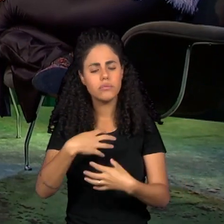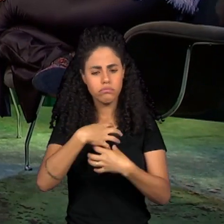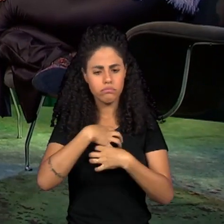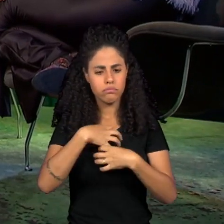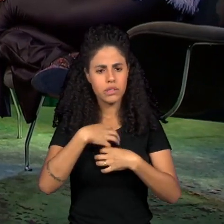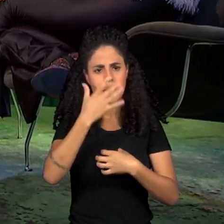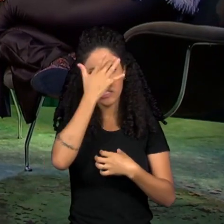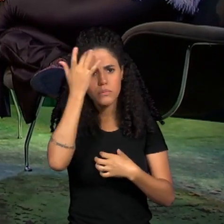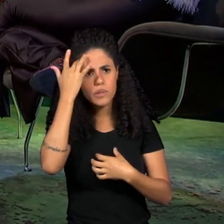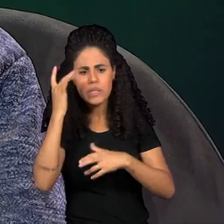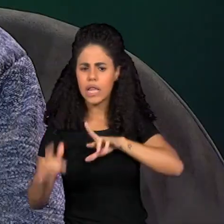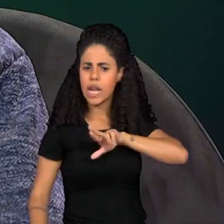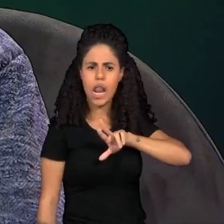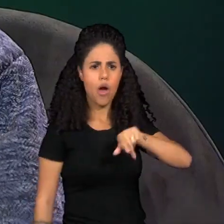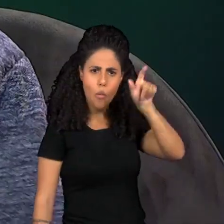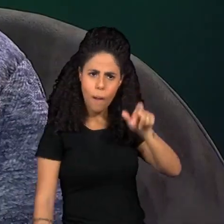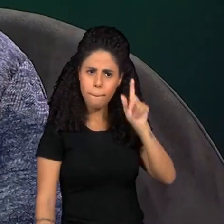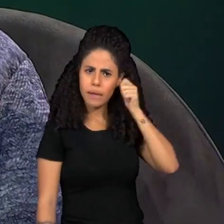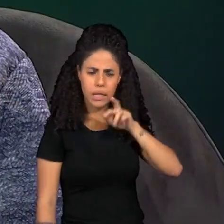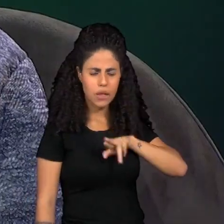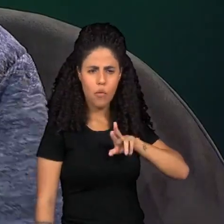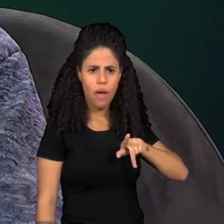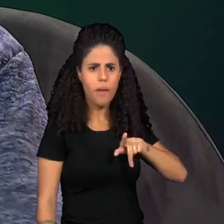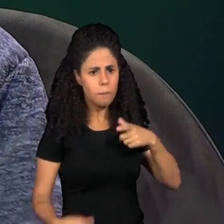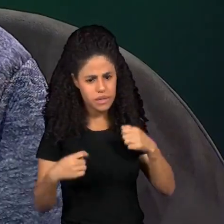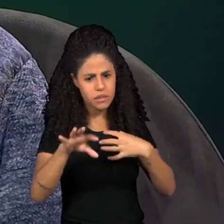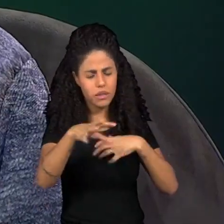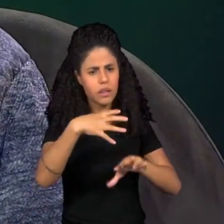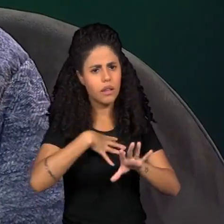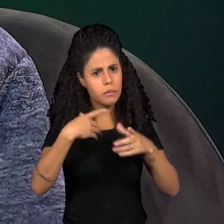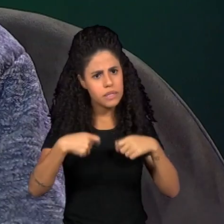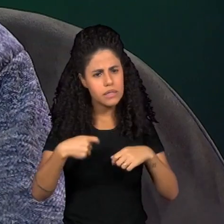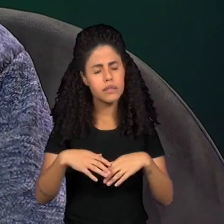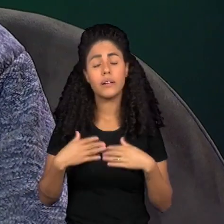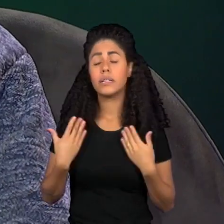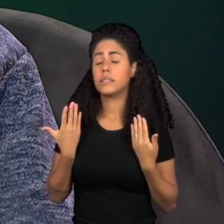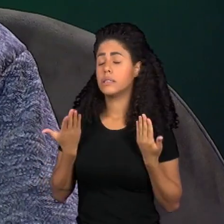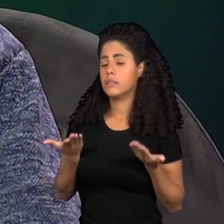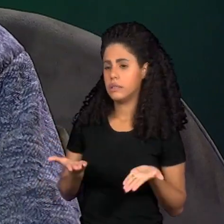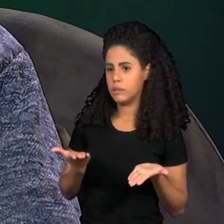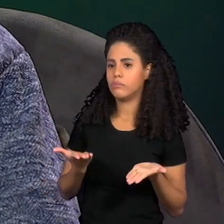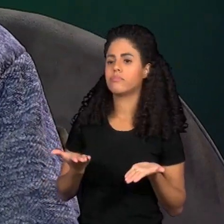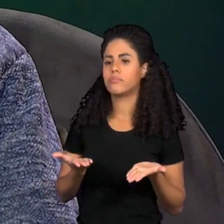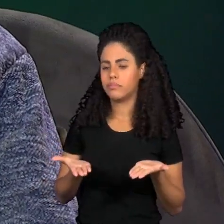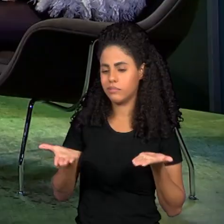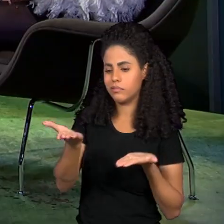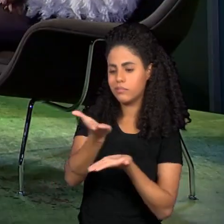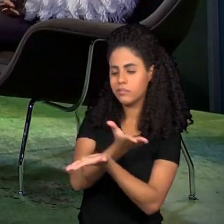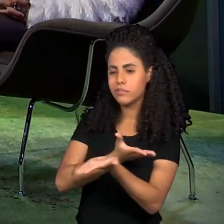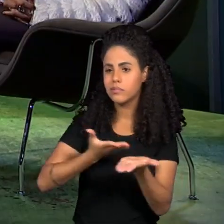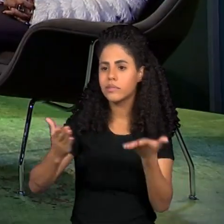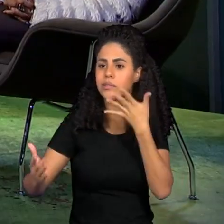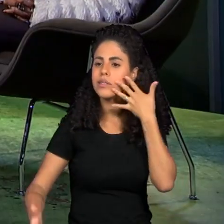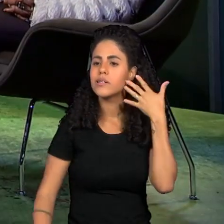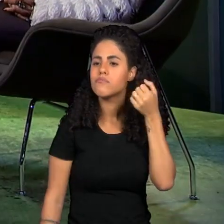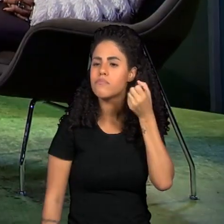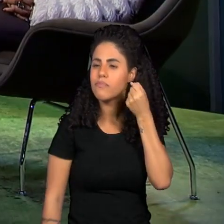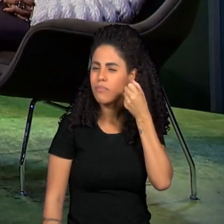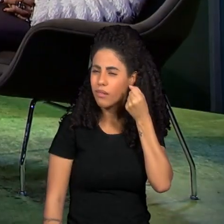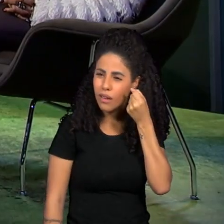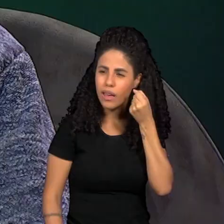também. Você concorda com isso? Existe uma confraria que envolve pessoas brancas, que envolve